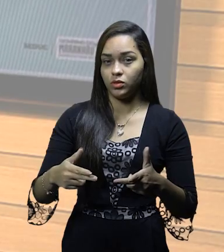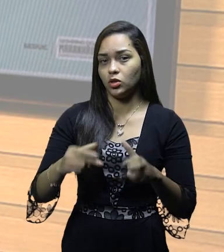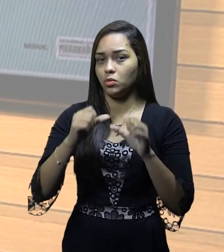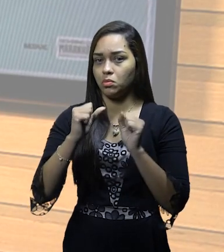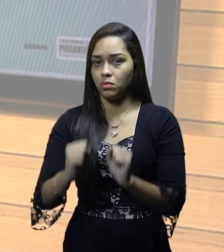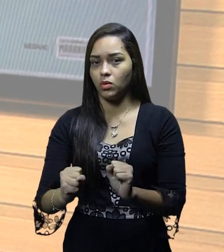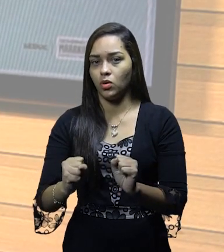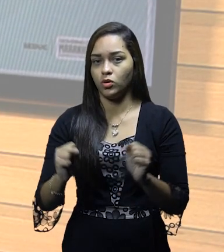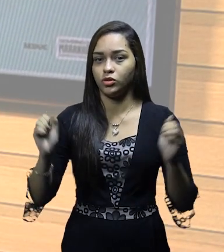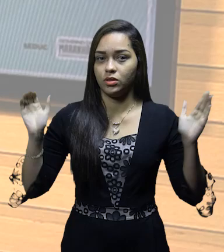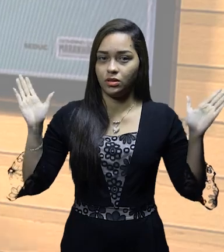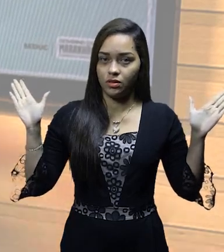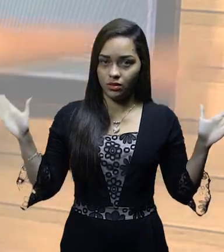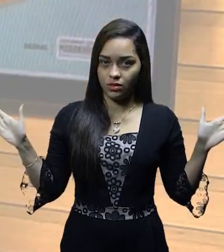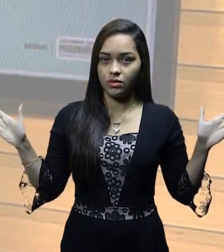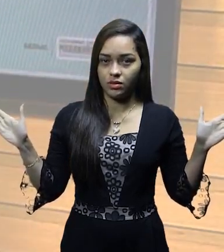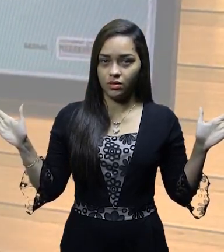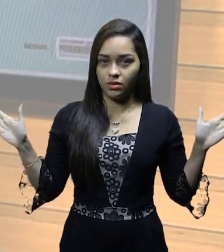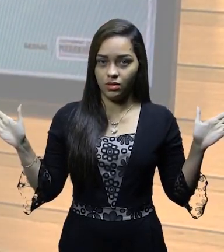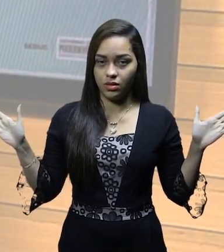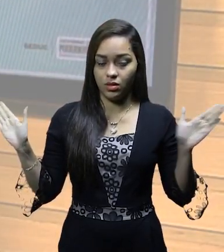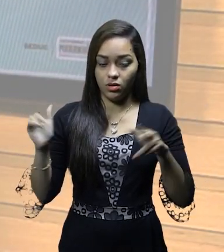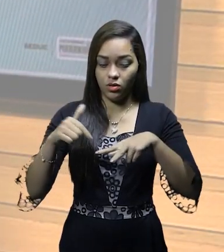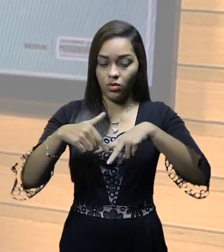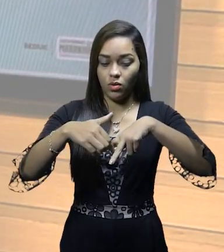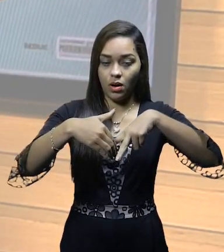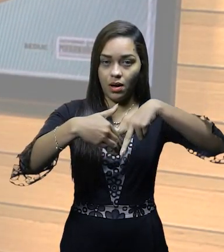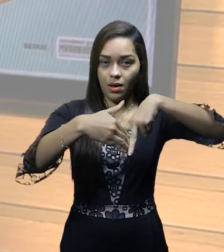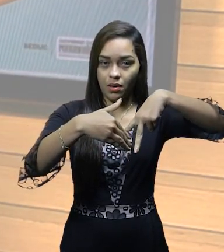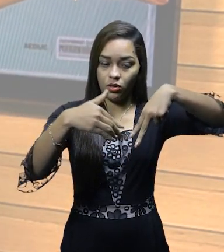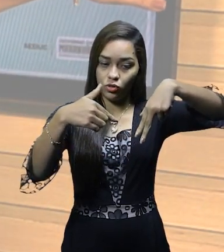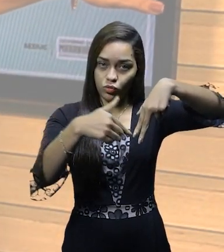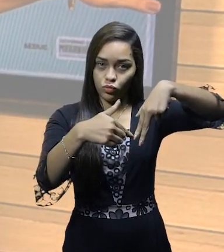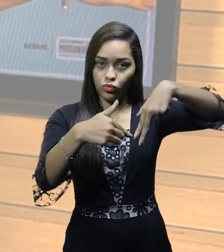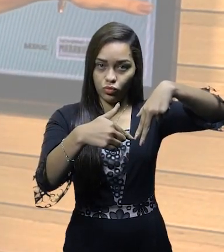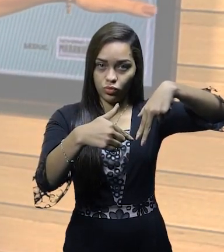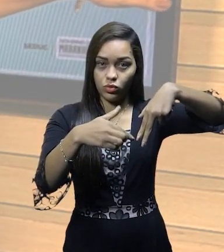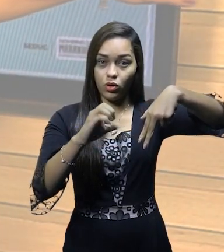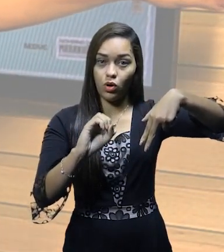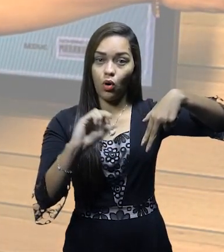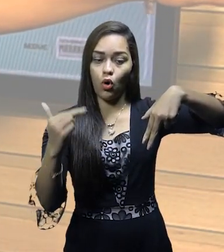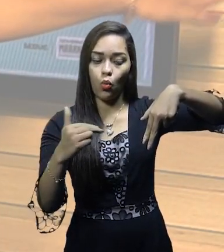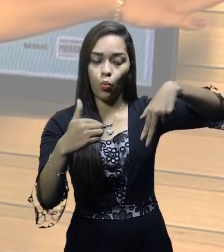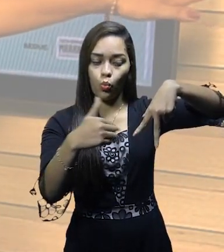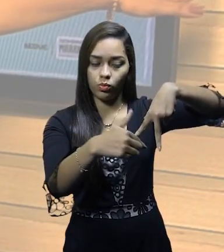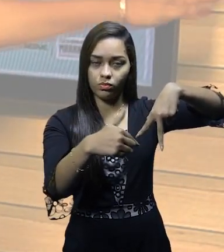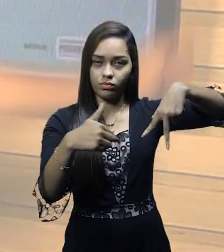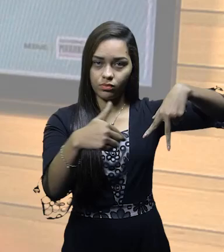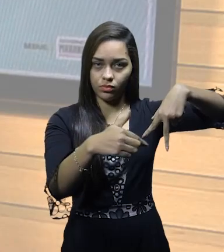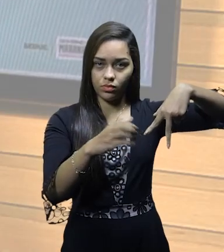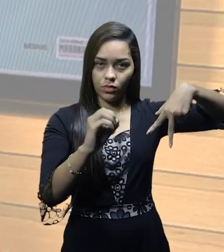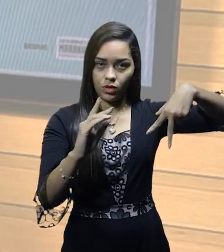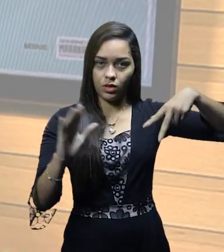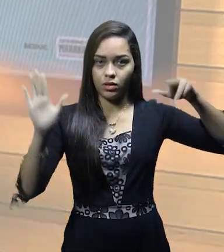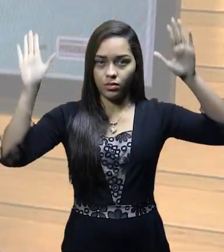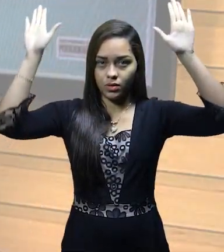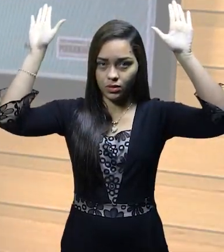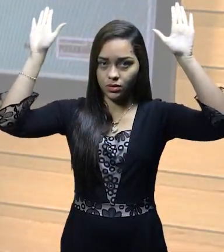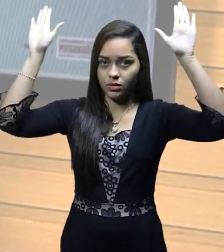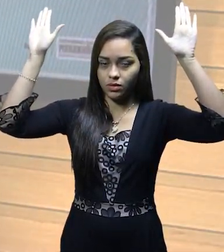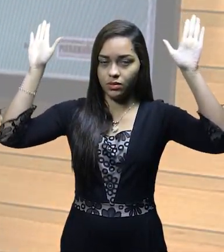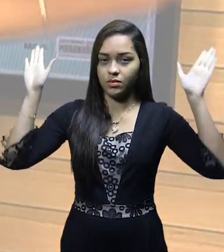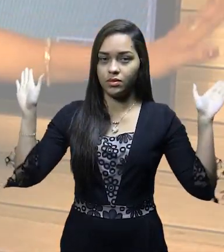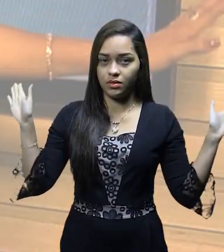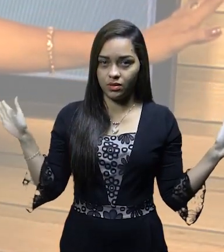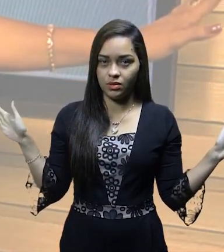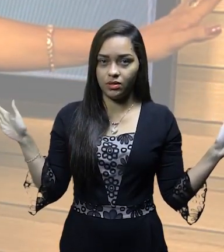lados. Então ele pode estar dessa forma, com as pernas juntas e com as pernas separadas. Com a mão